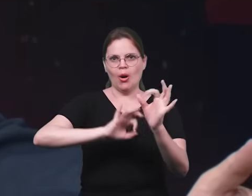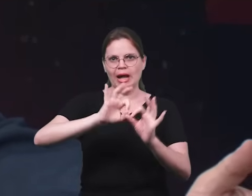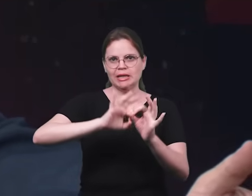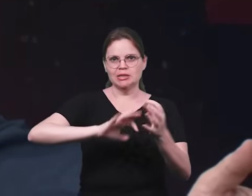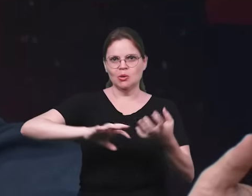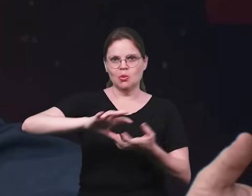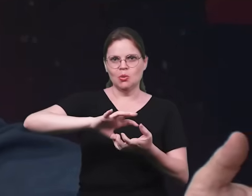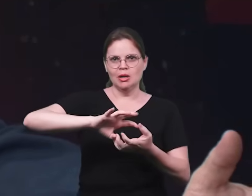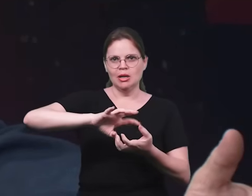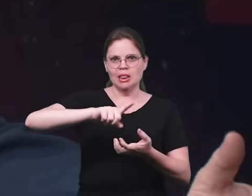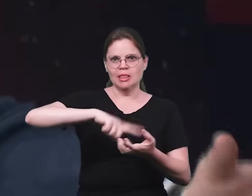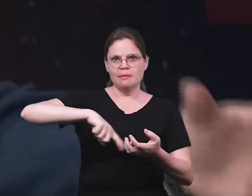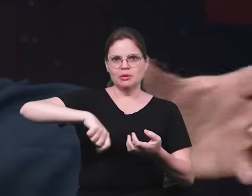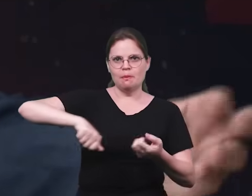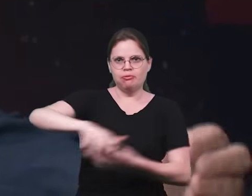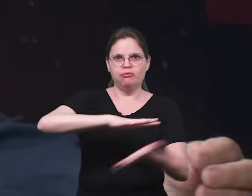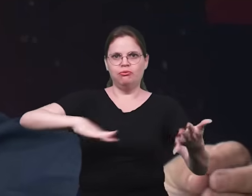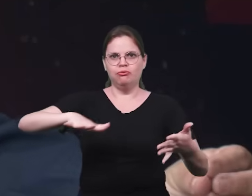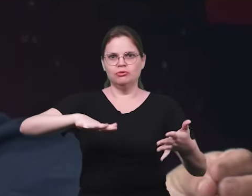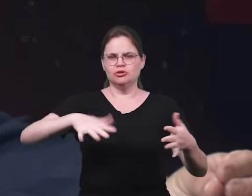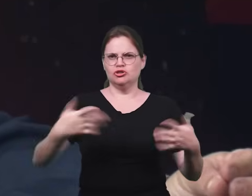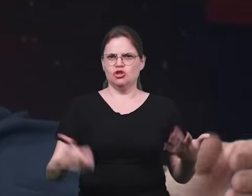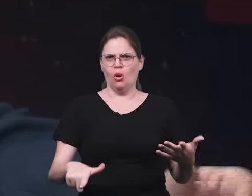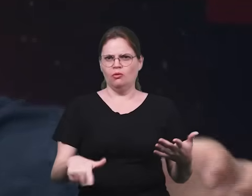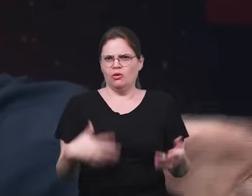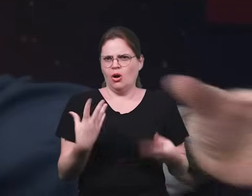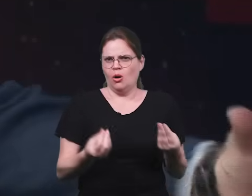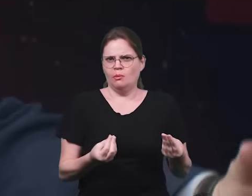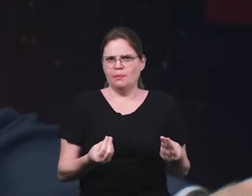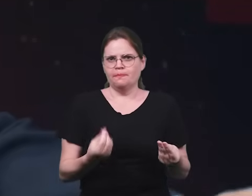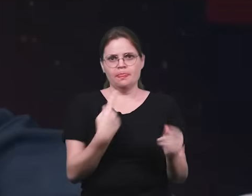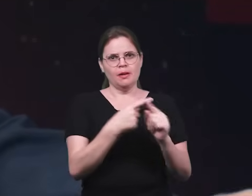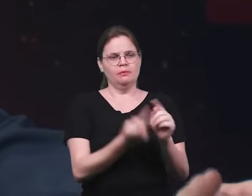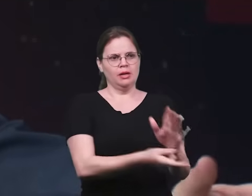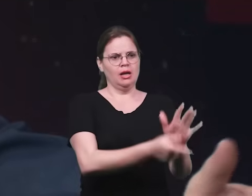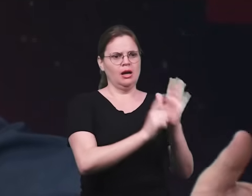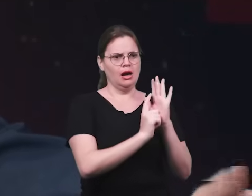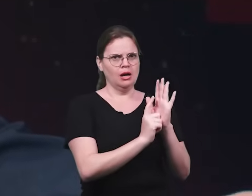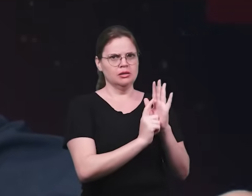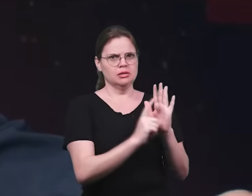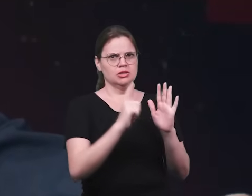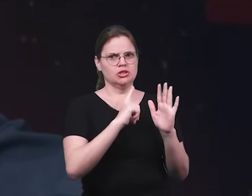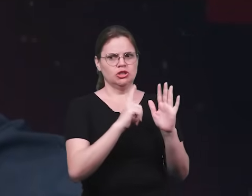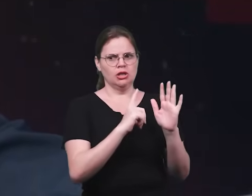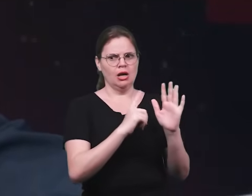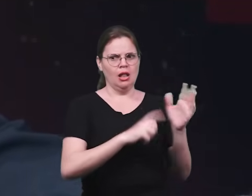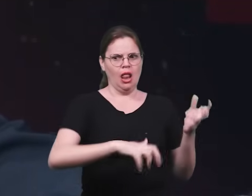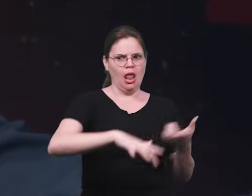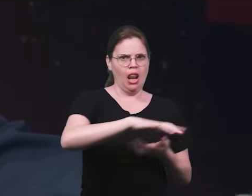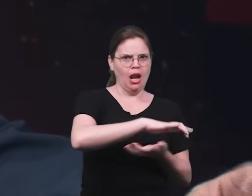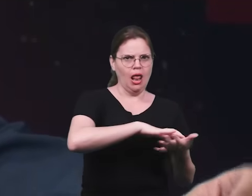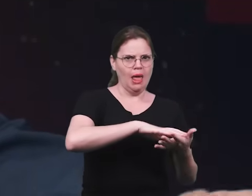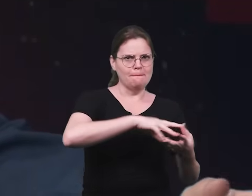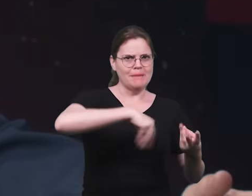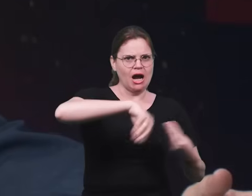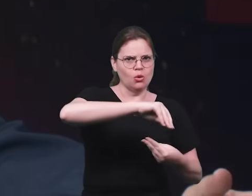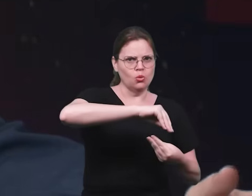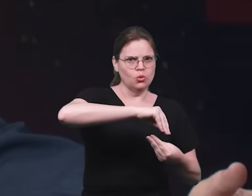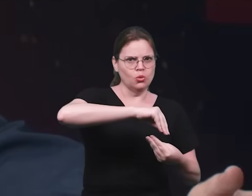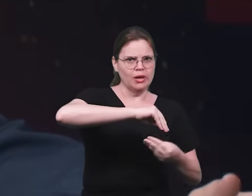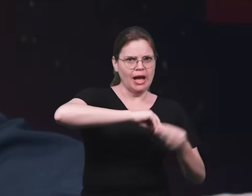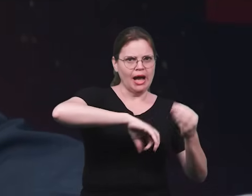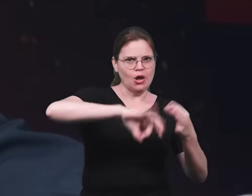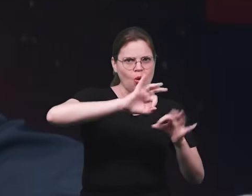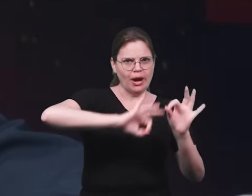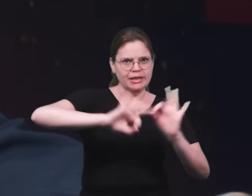isso que o naturalismo faz. Não, tudo se organizou e agora está se desorganizando de novo. Então, a gente esbarra em leis